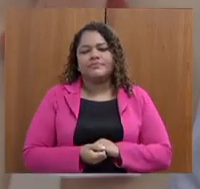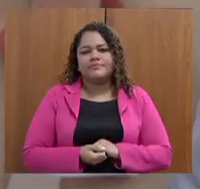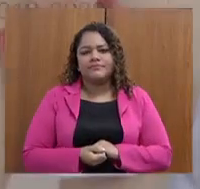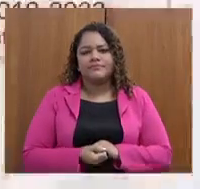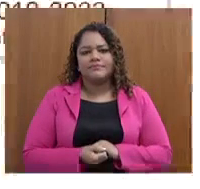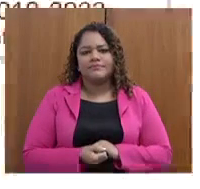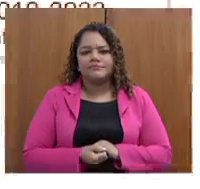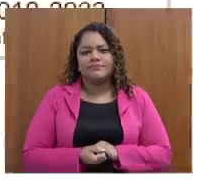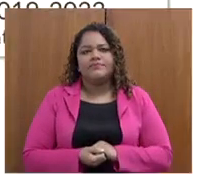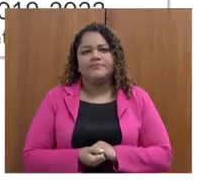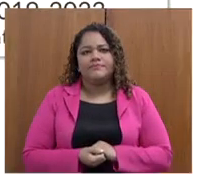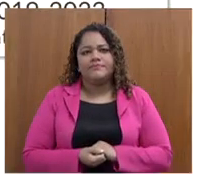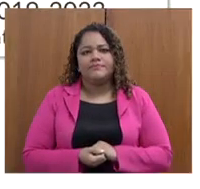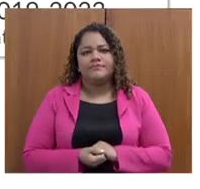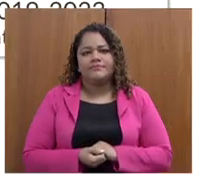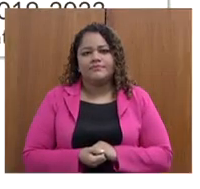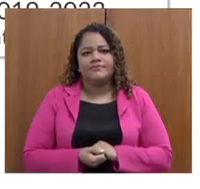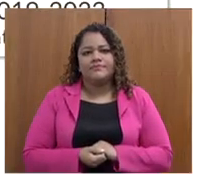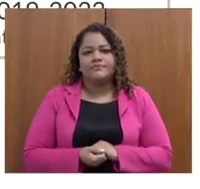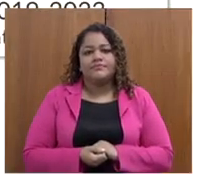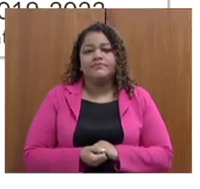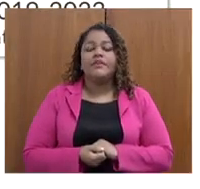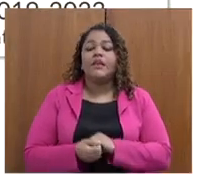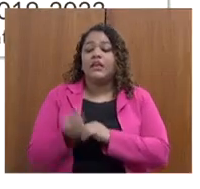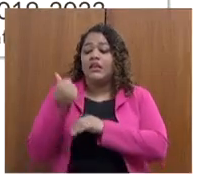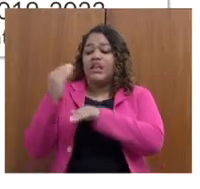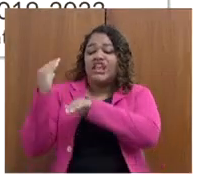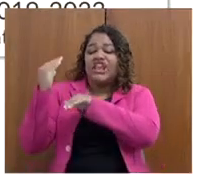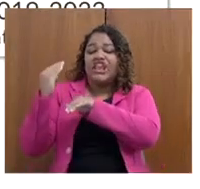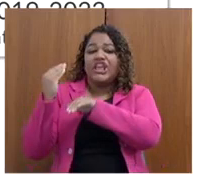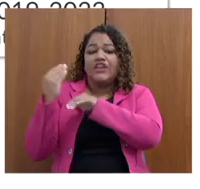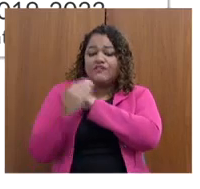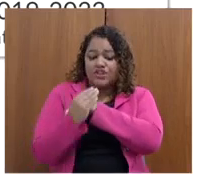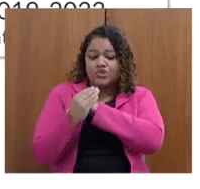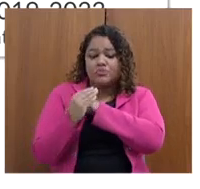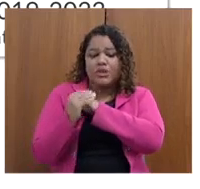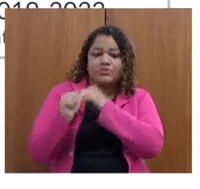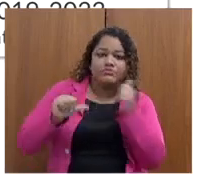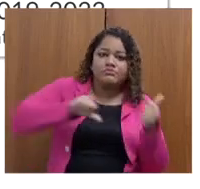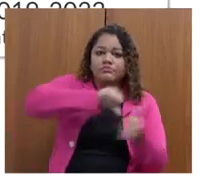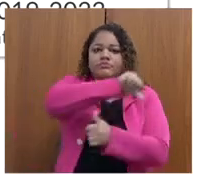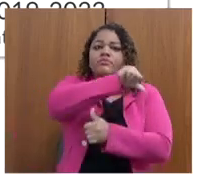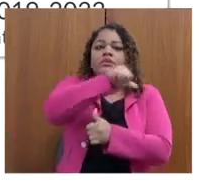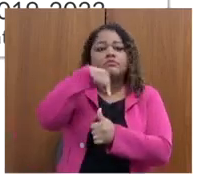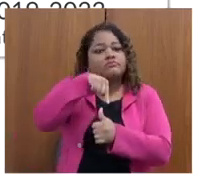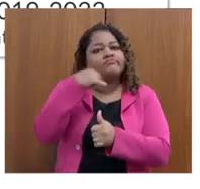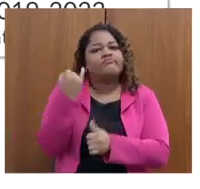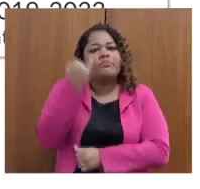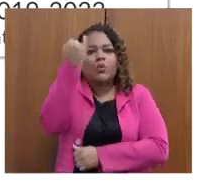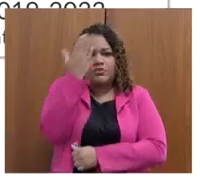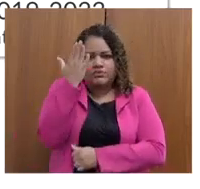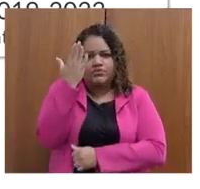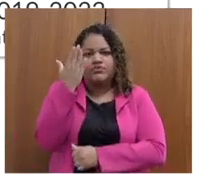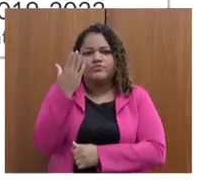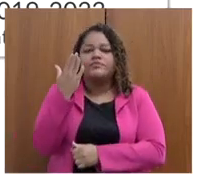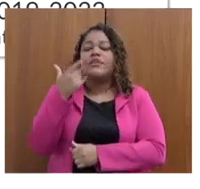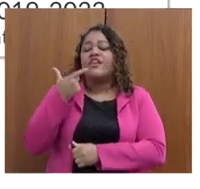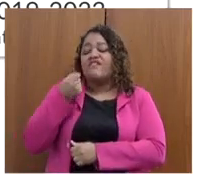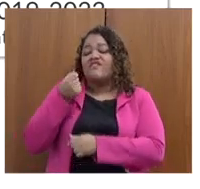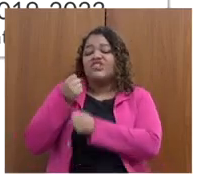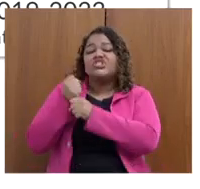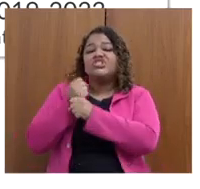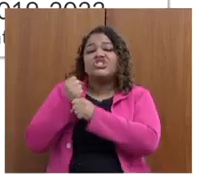a conversão dos investimentos É Outro fator importante né nos últimos 20 anos que antecederam o governador Romeu Zema